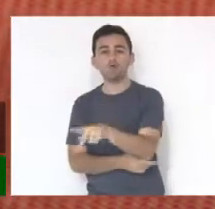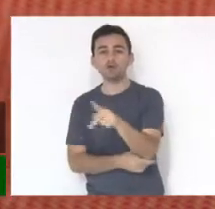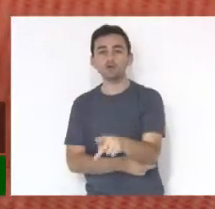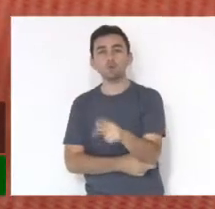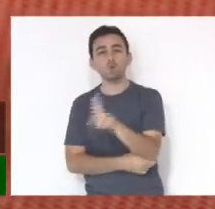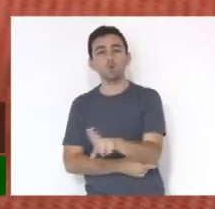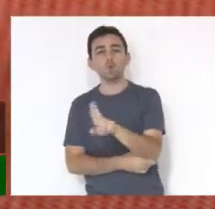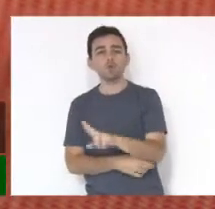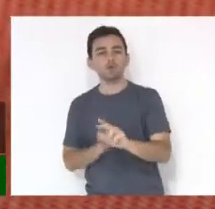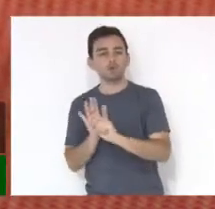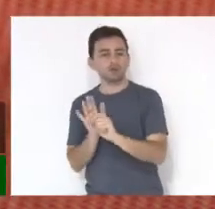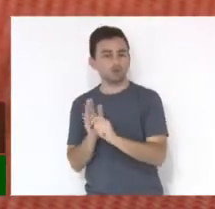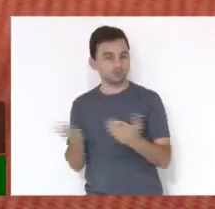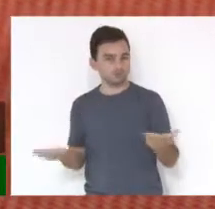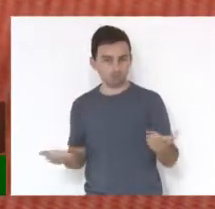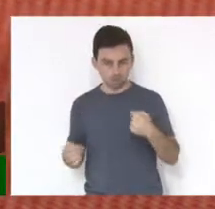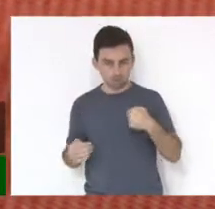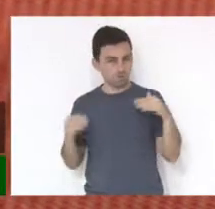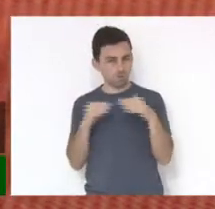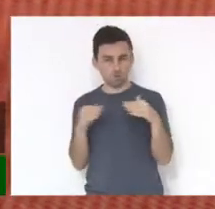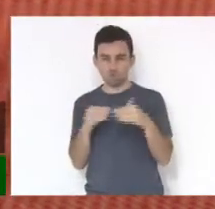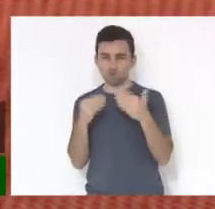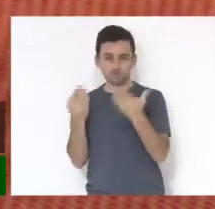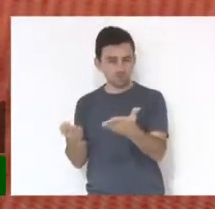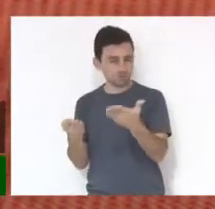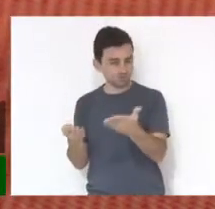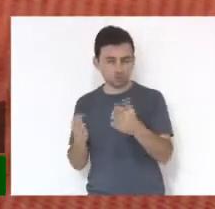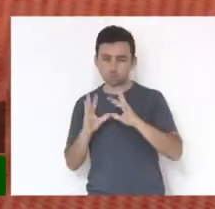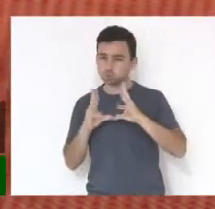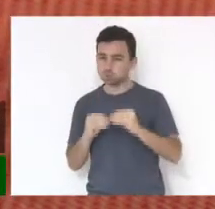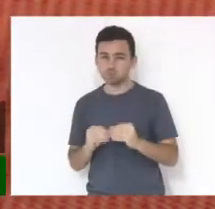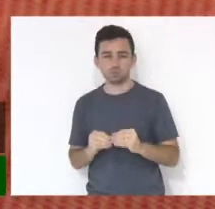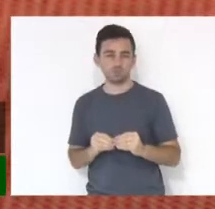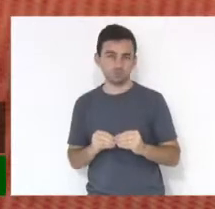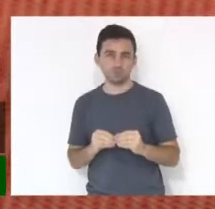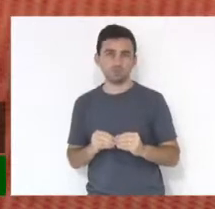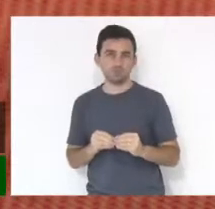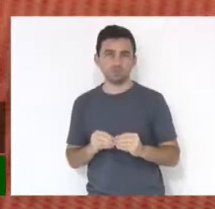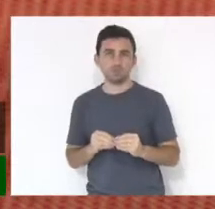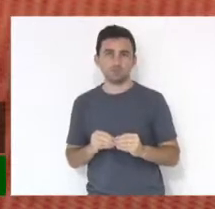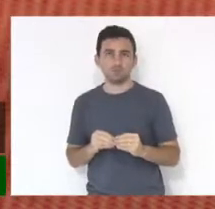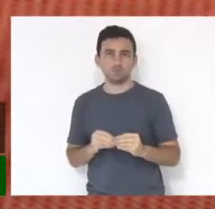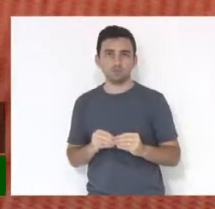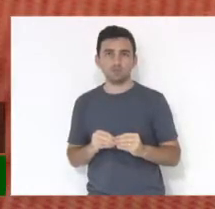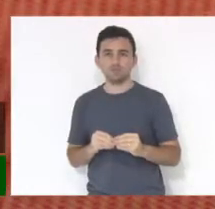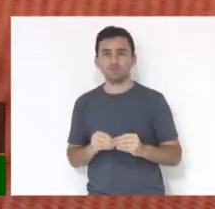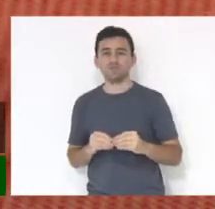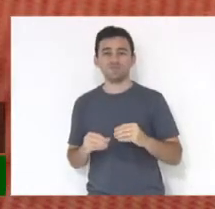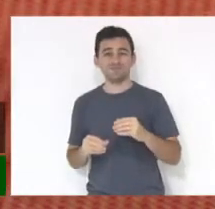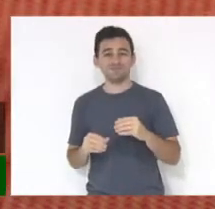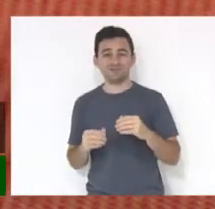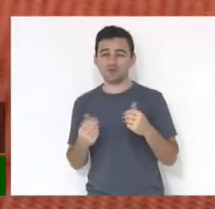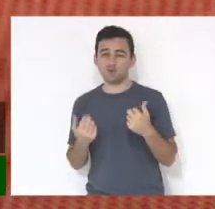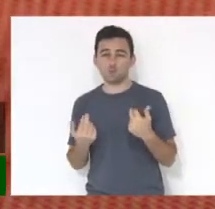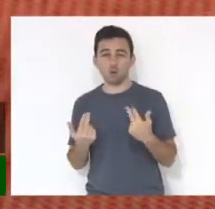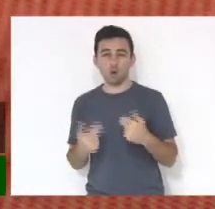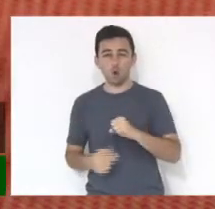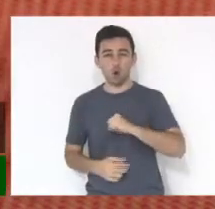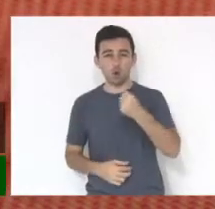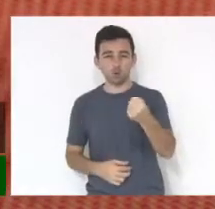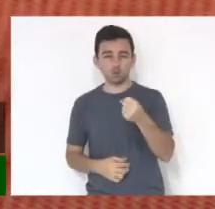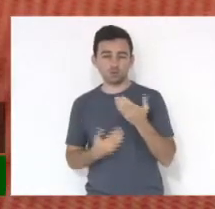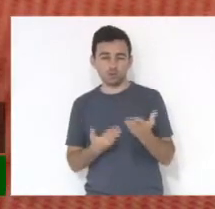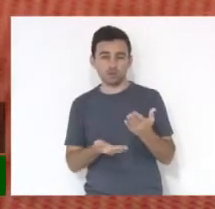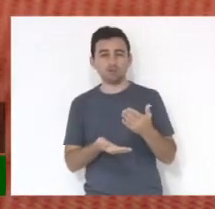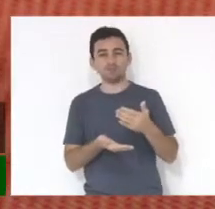drogas? Compactuo com a senhora em gênero, número e grau. Não vou dizer aqui que o mesmo ódio que eu tenho de traficante eu